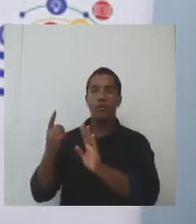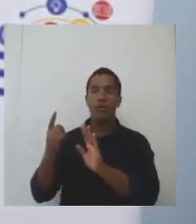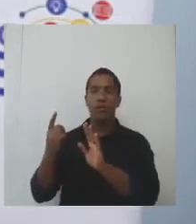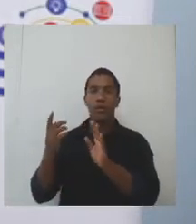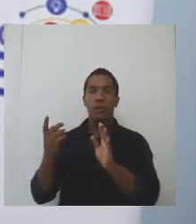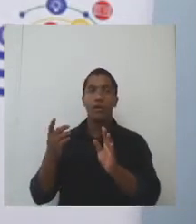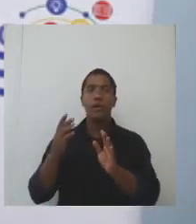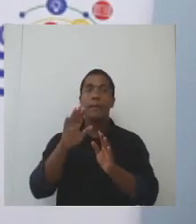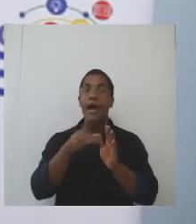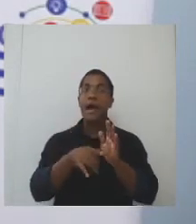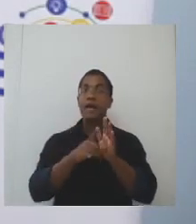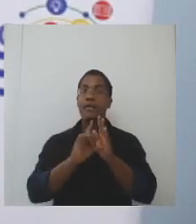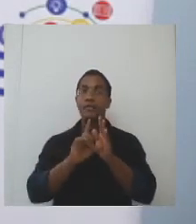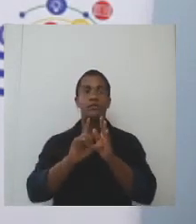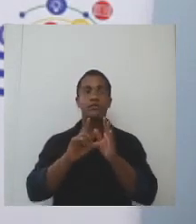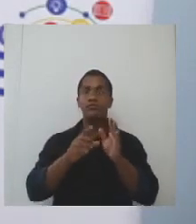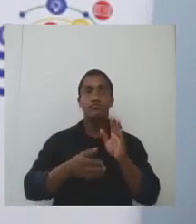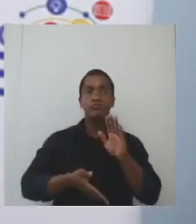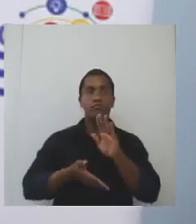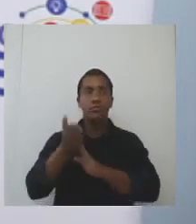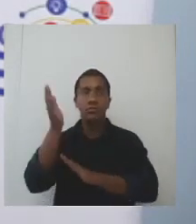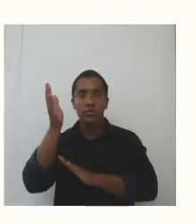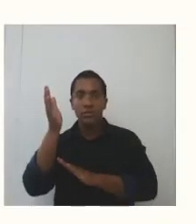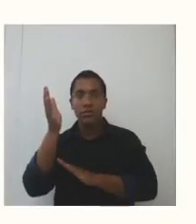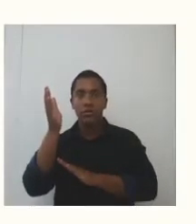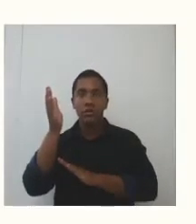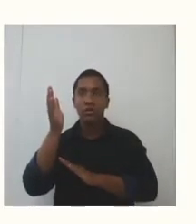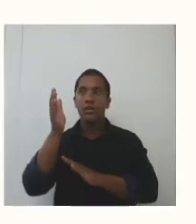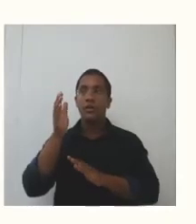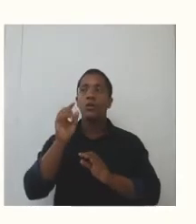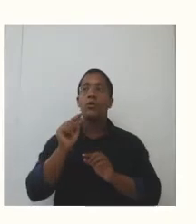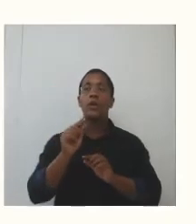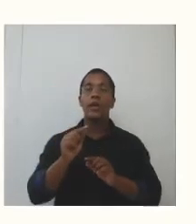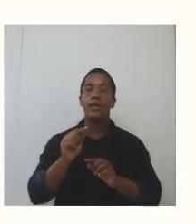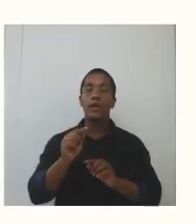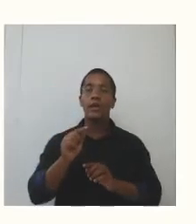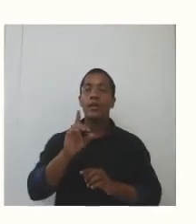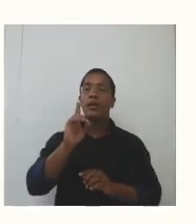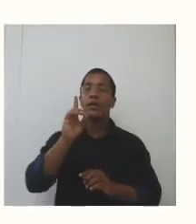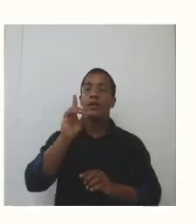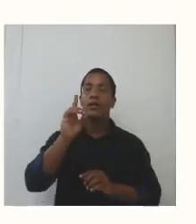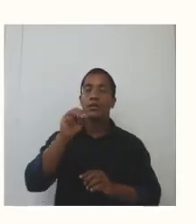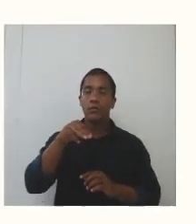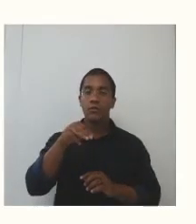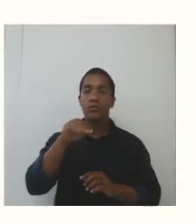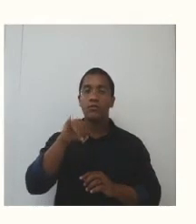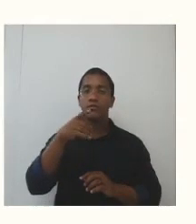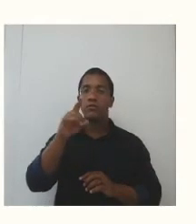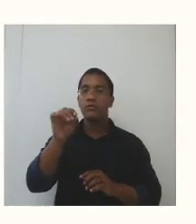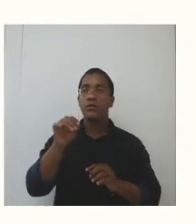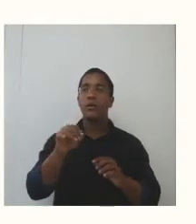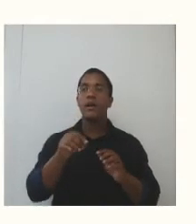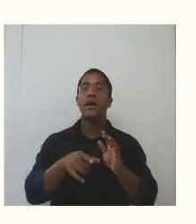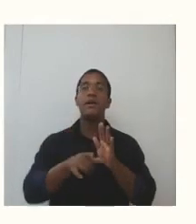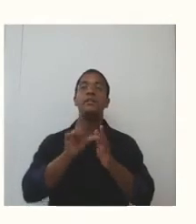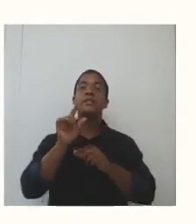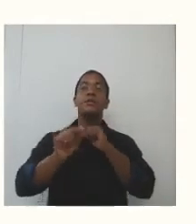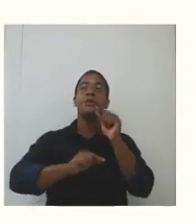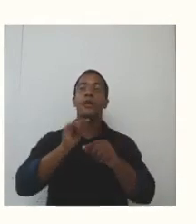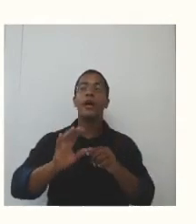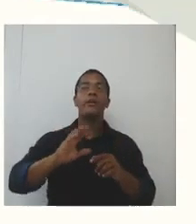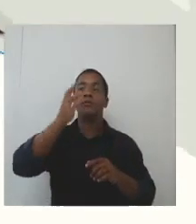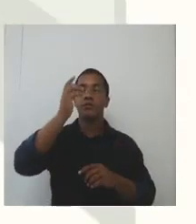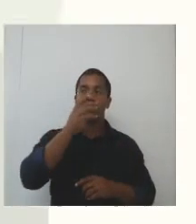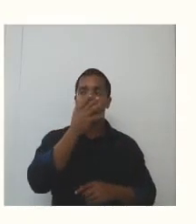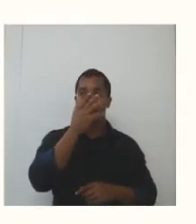faz? Ele procura, então, antes dessa família real, pegar a situação, ir embora, né? Vamos dar uma lidinha, né? Pra gente dar uma olhada